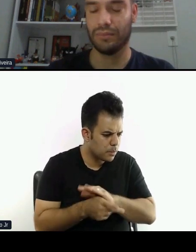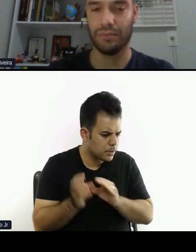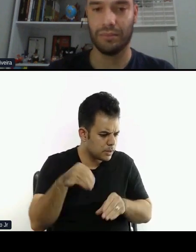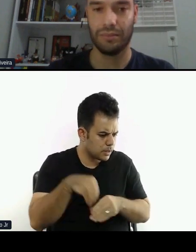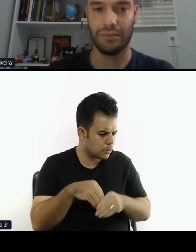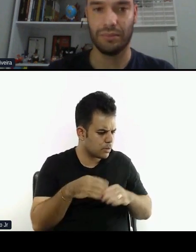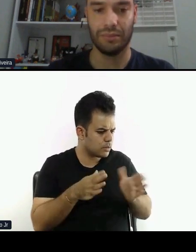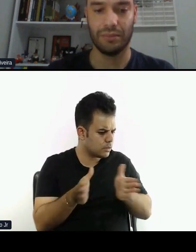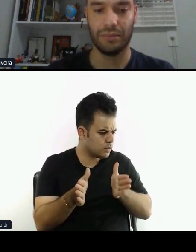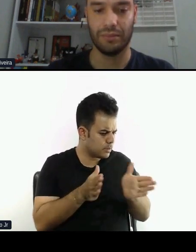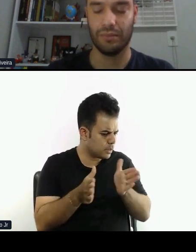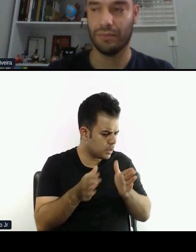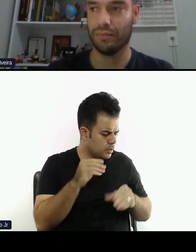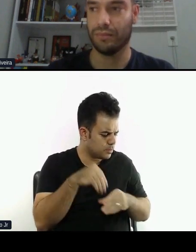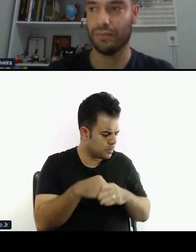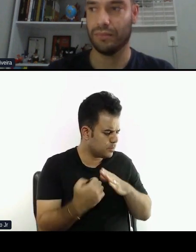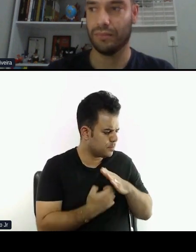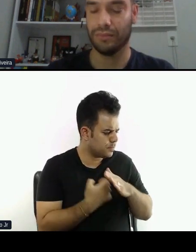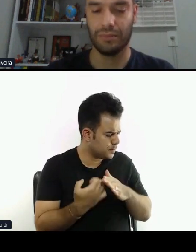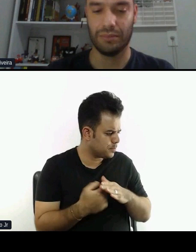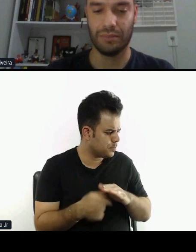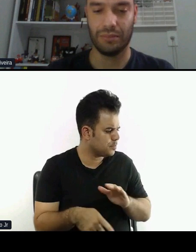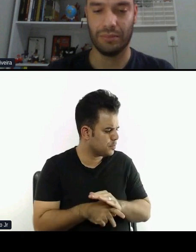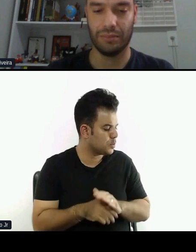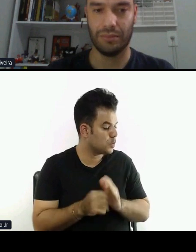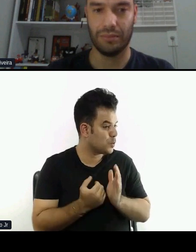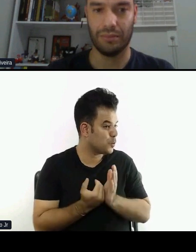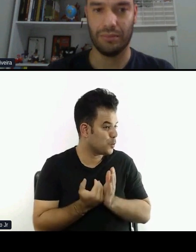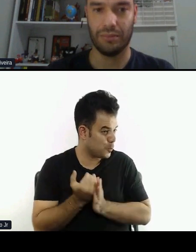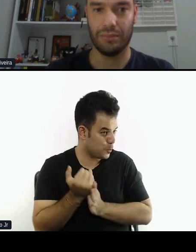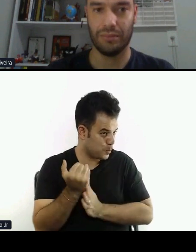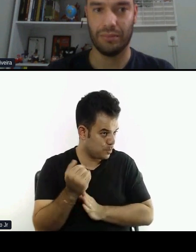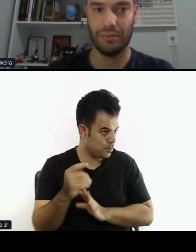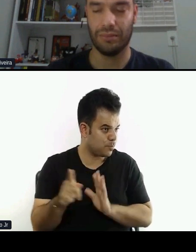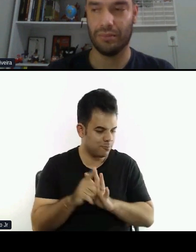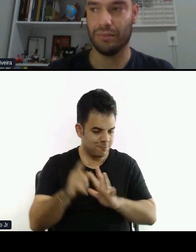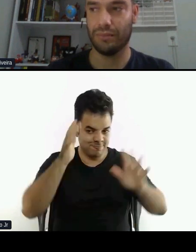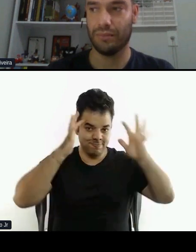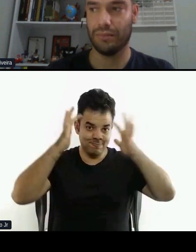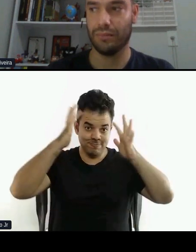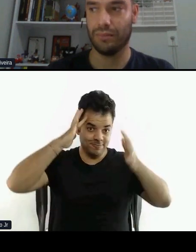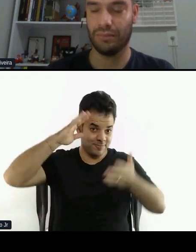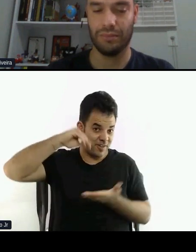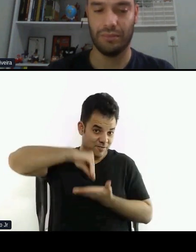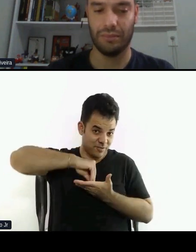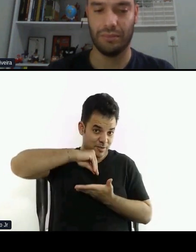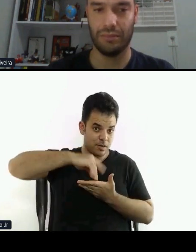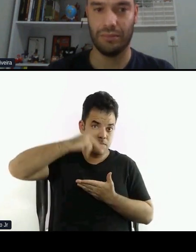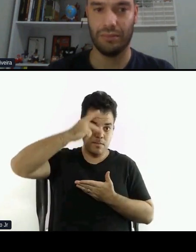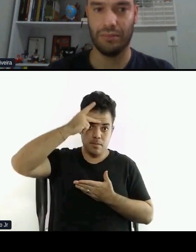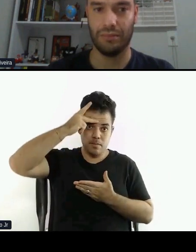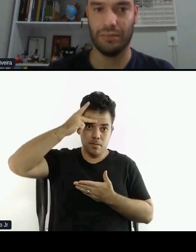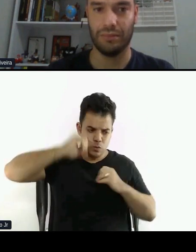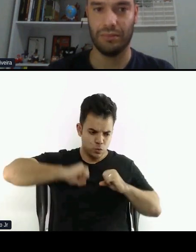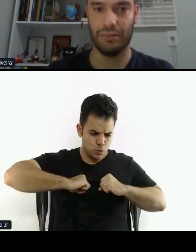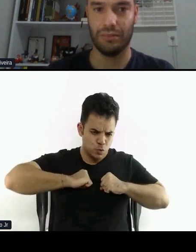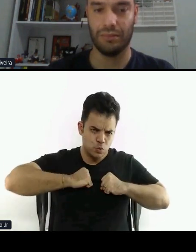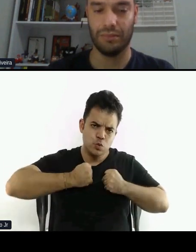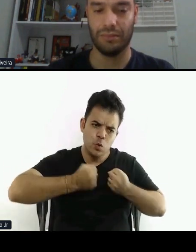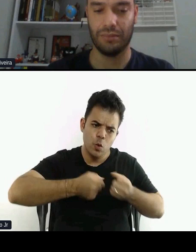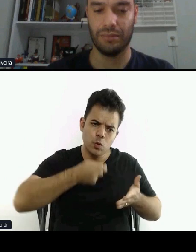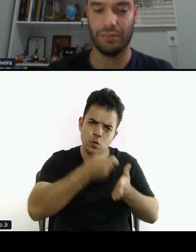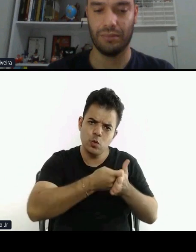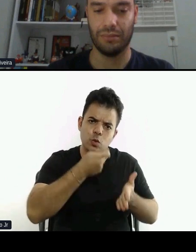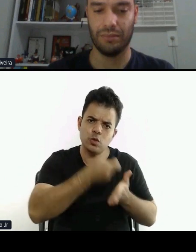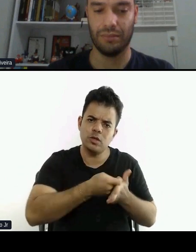Então, se a gente já começar a falar de recurso lá no topo, só que nós não temos conscientização, as pessoas não vão atrás de buscar investimento para trazer ali